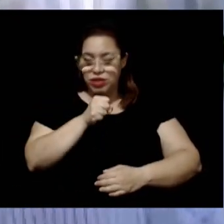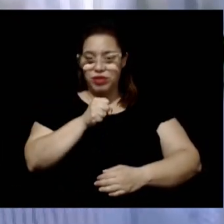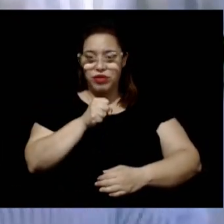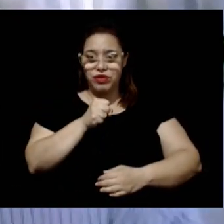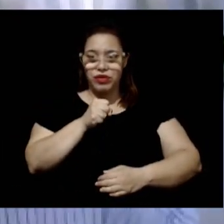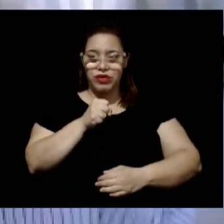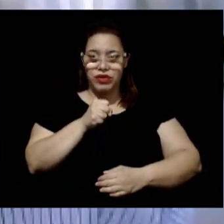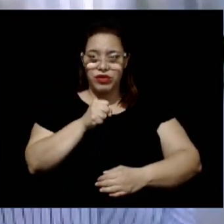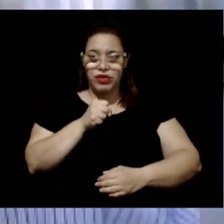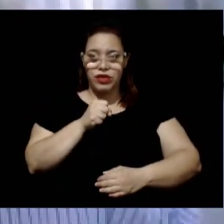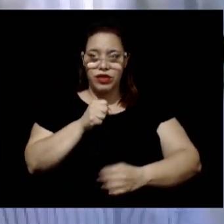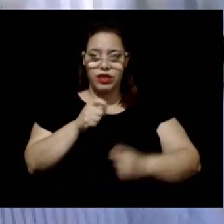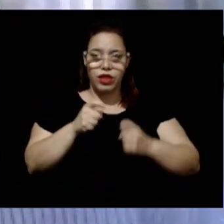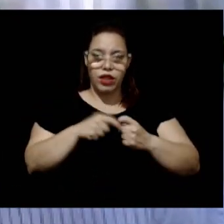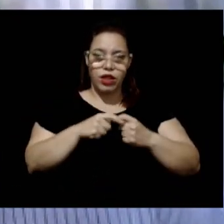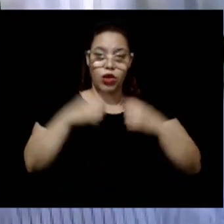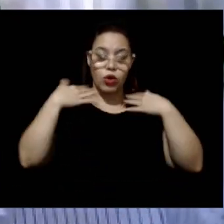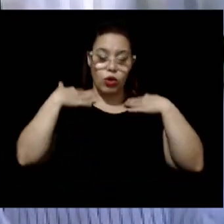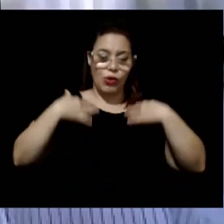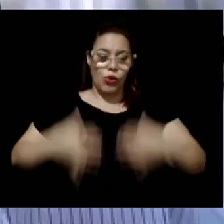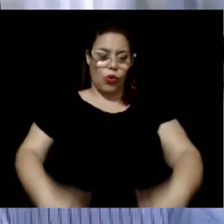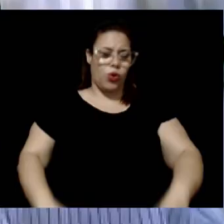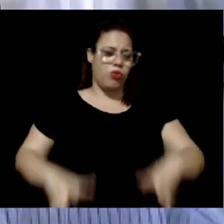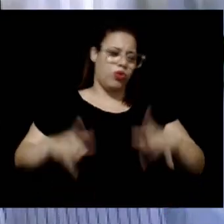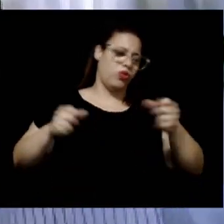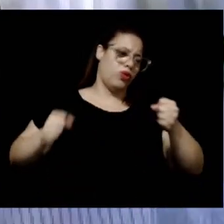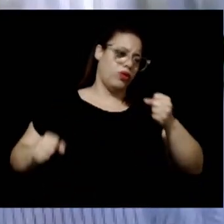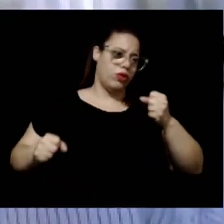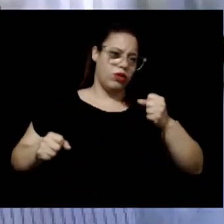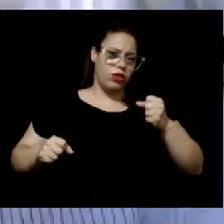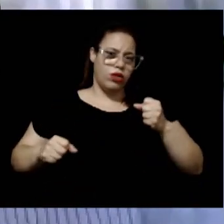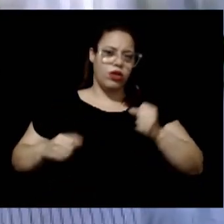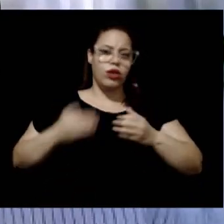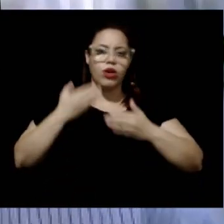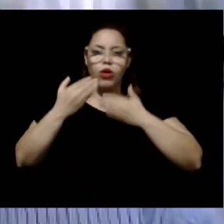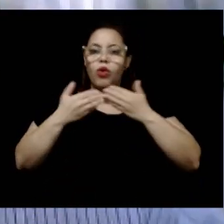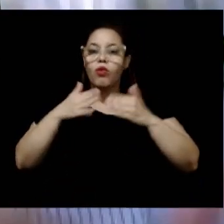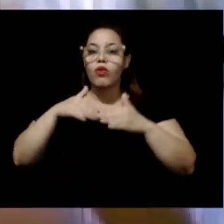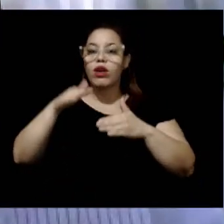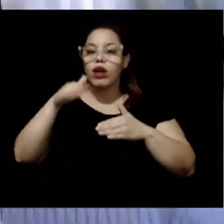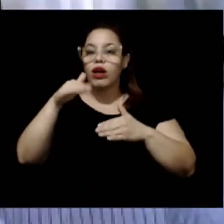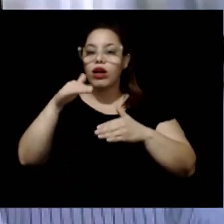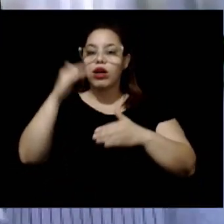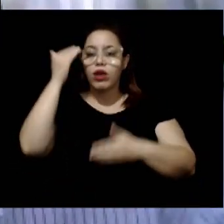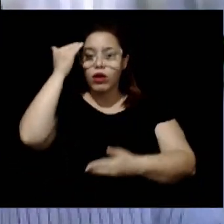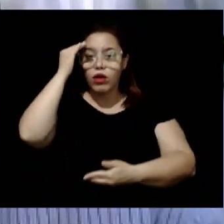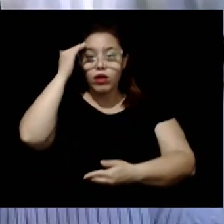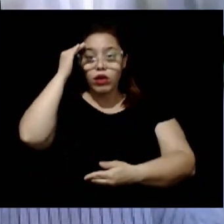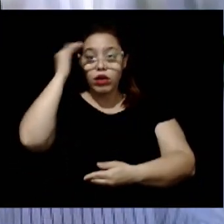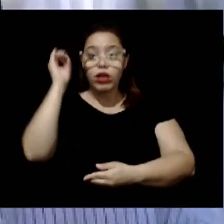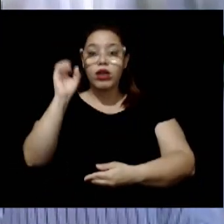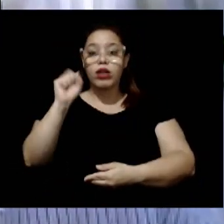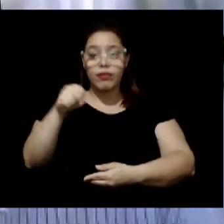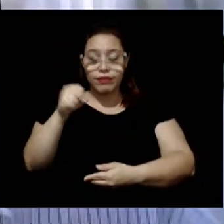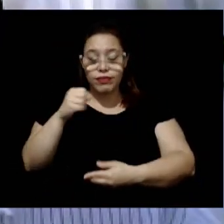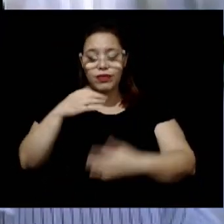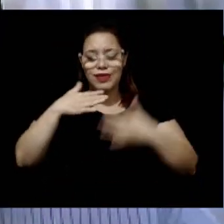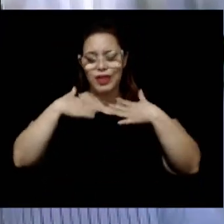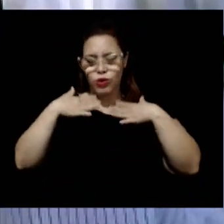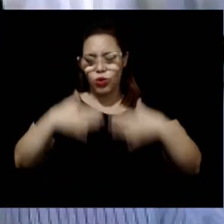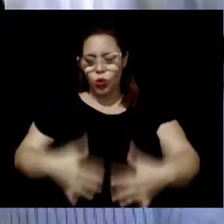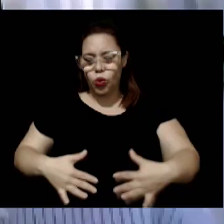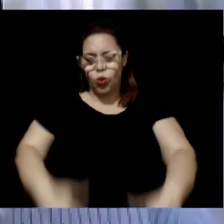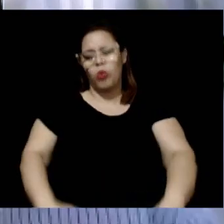olha, dói o corpo inteiro. O médico conversa um pouco mais para entender que realmente dói o corpo inteiro.